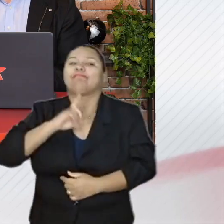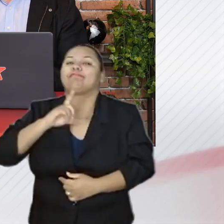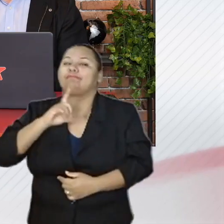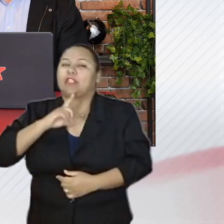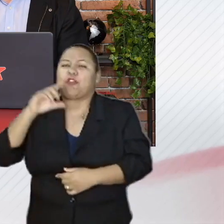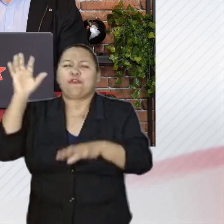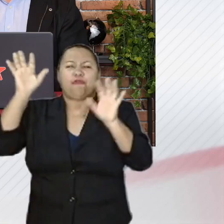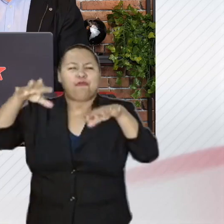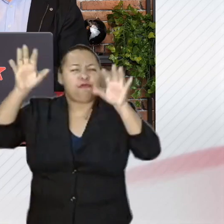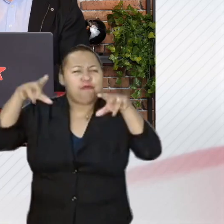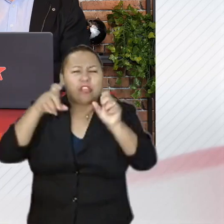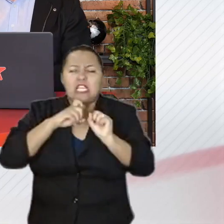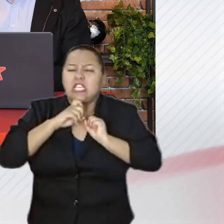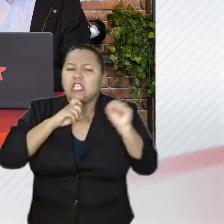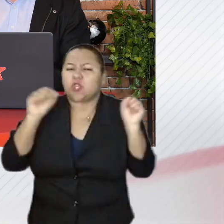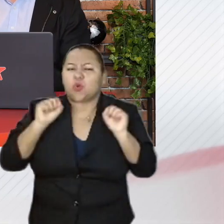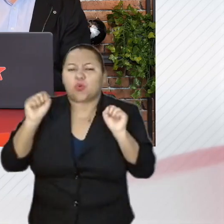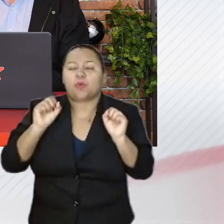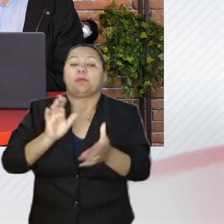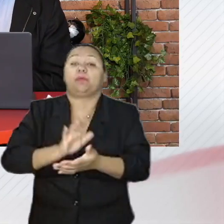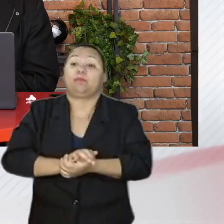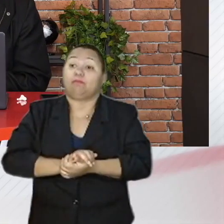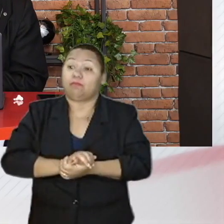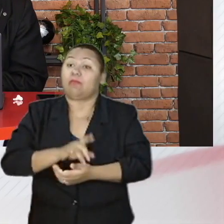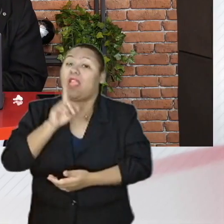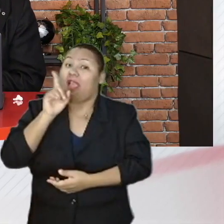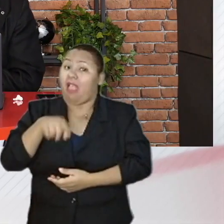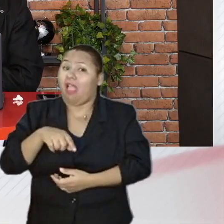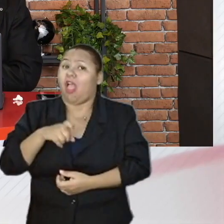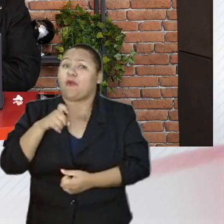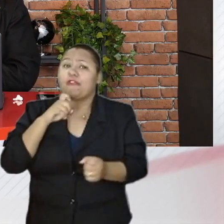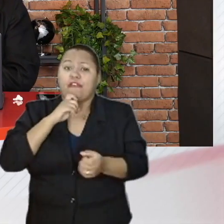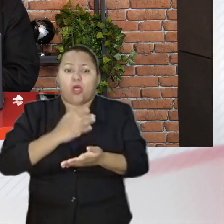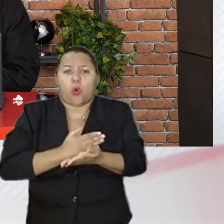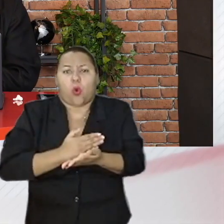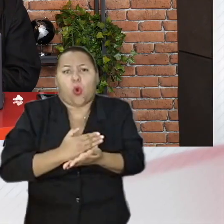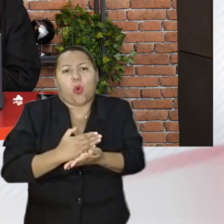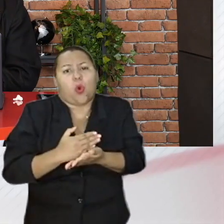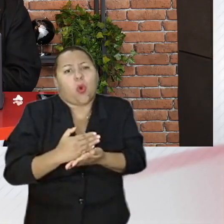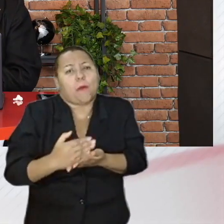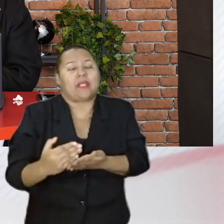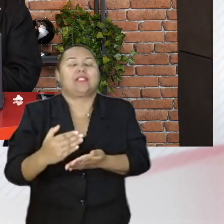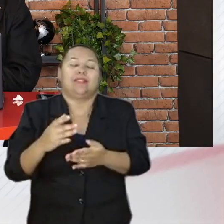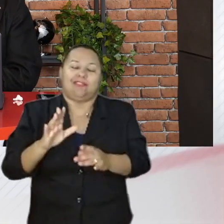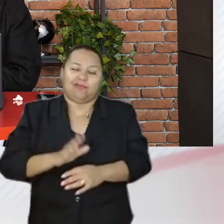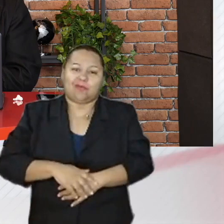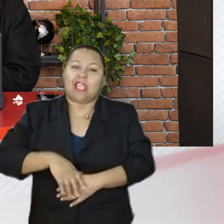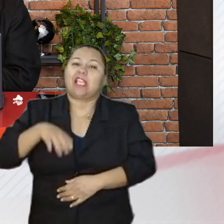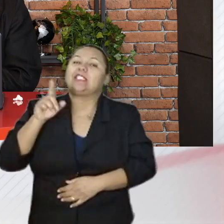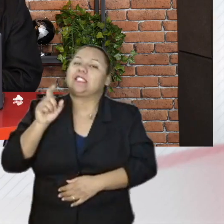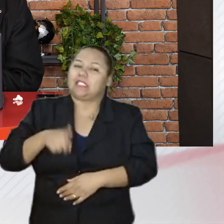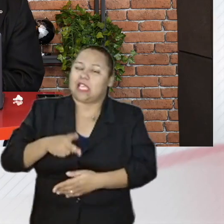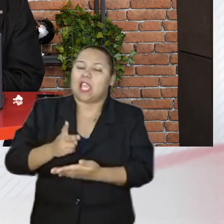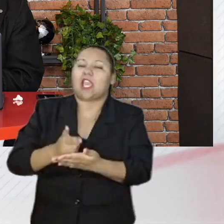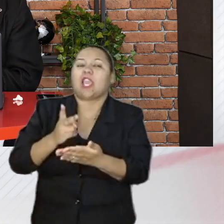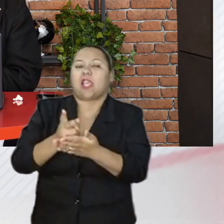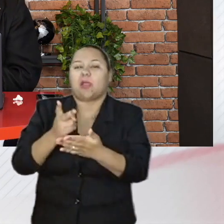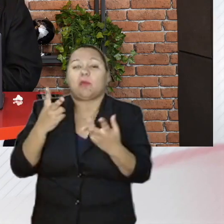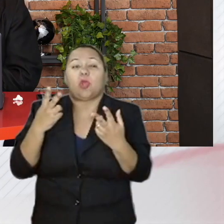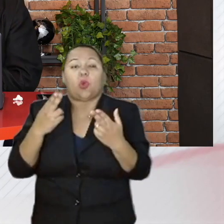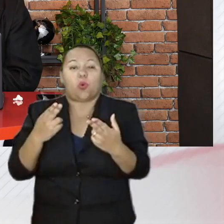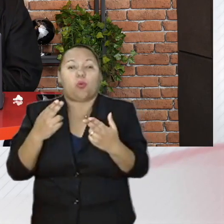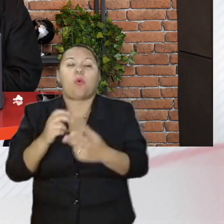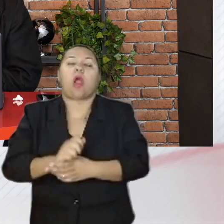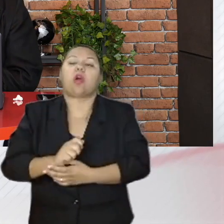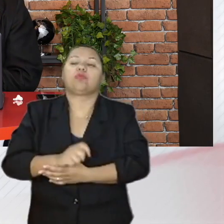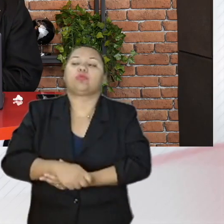complicado. Isso porque o inverno está começando, né? Então, sempre no sul do país, principalmente Rio Grande do Sul